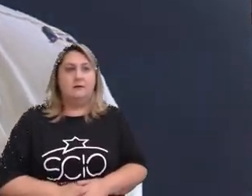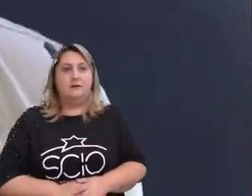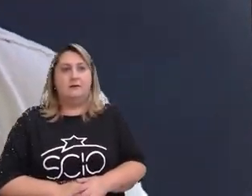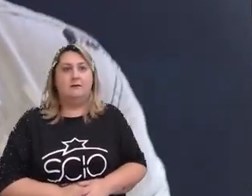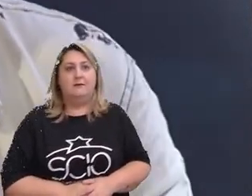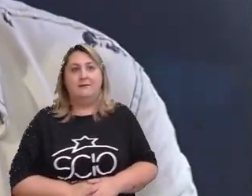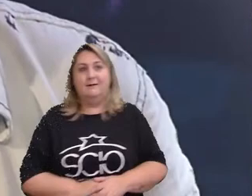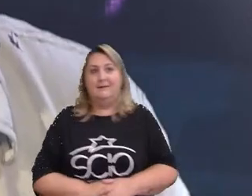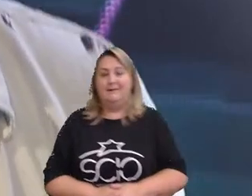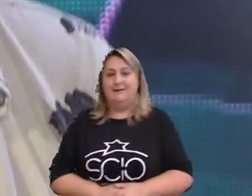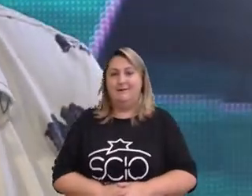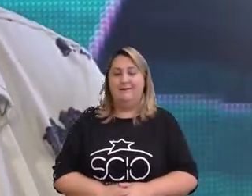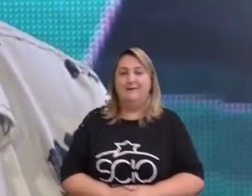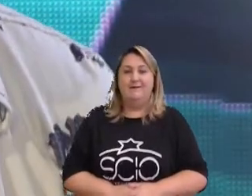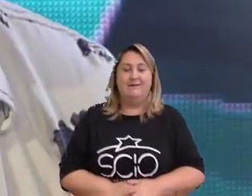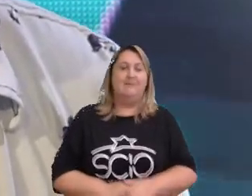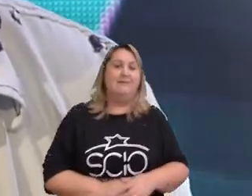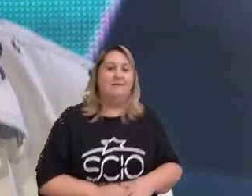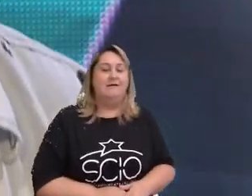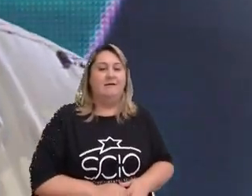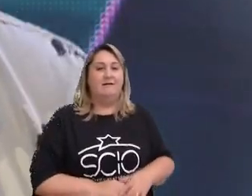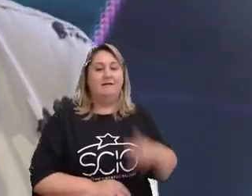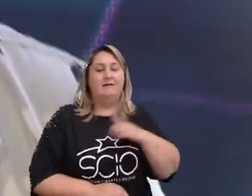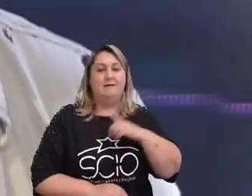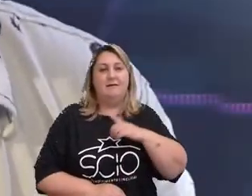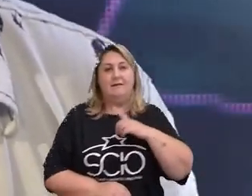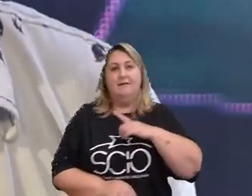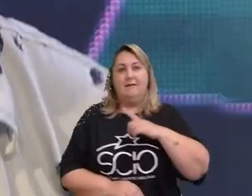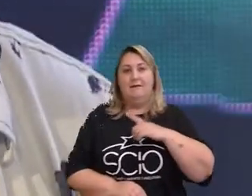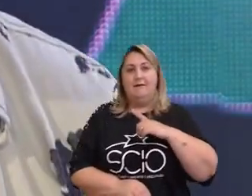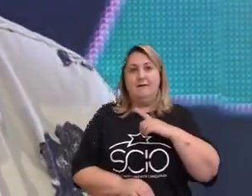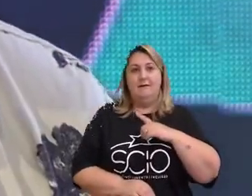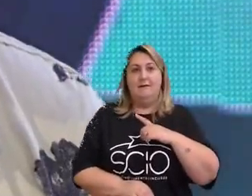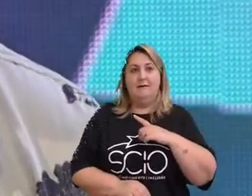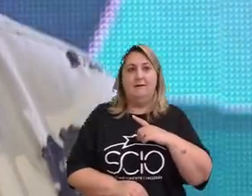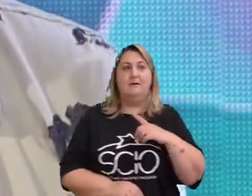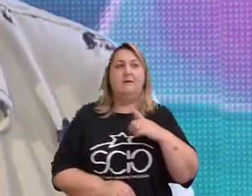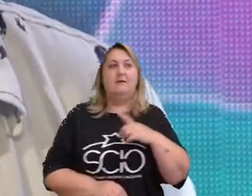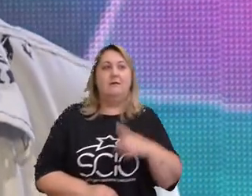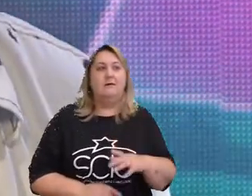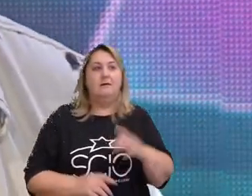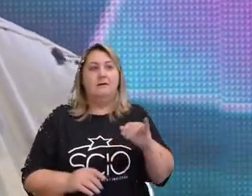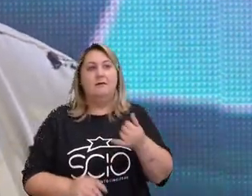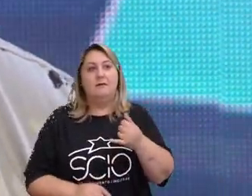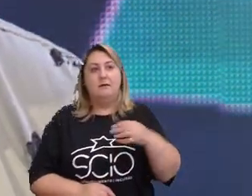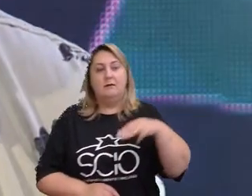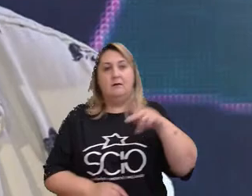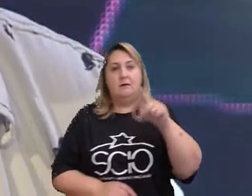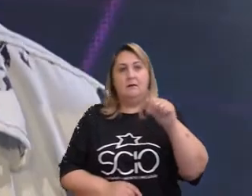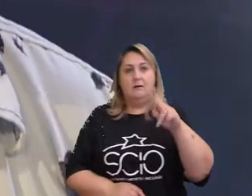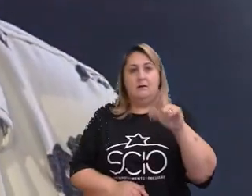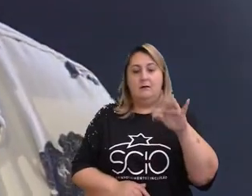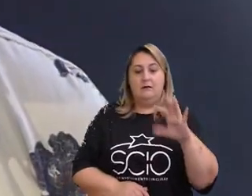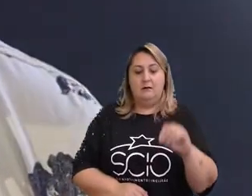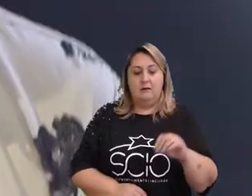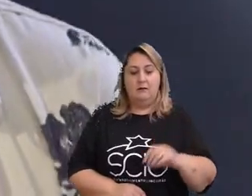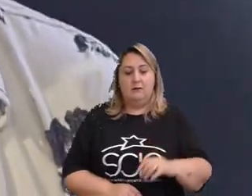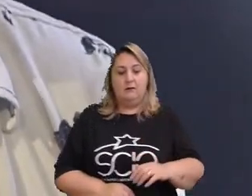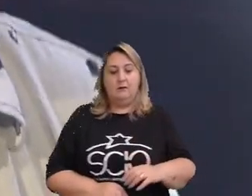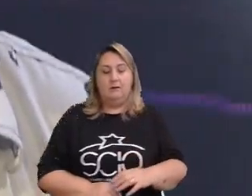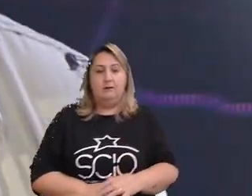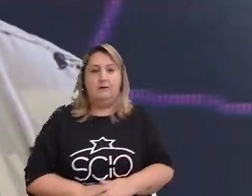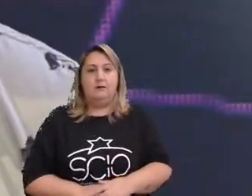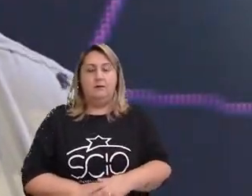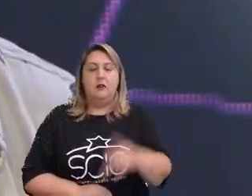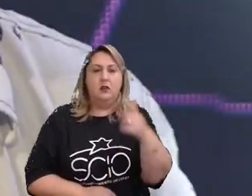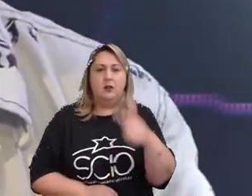Vitor Belotti, Bruna Santos, Walter Soares, Paulo Rade, mais uma vez, Gia Croco,